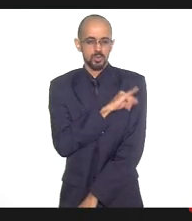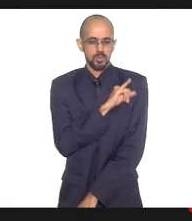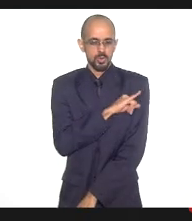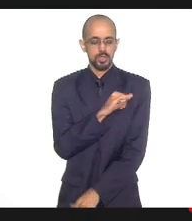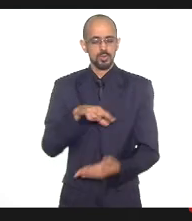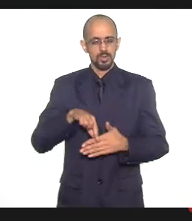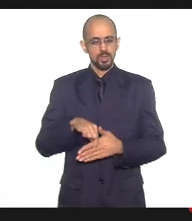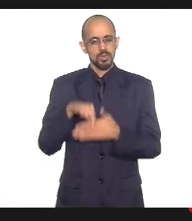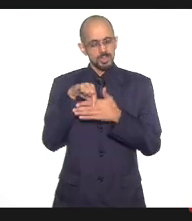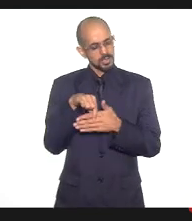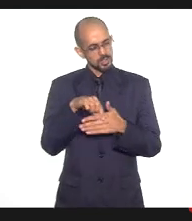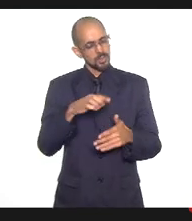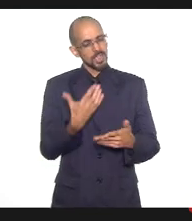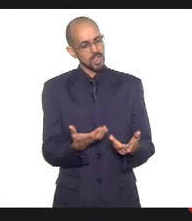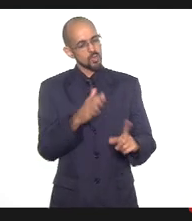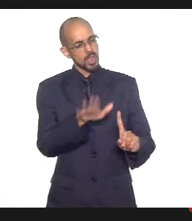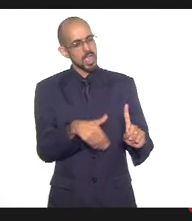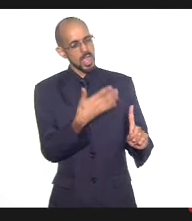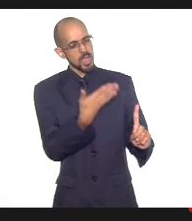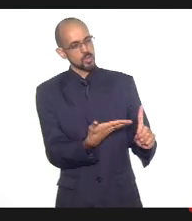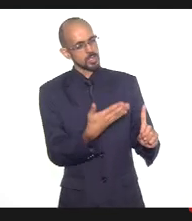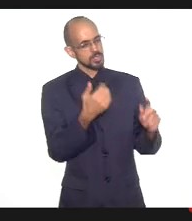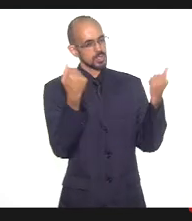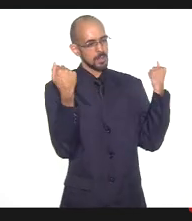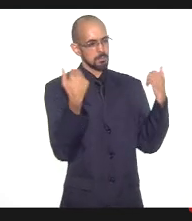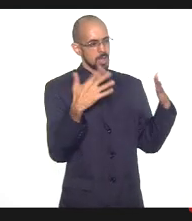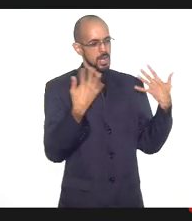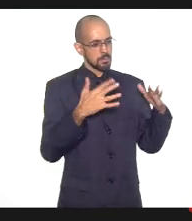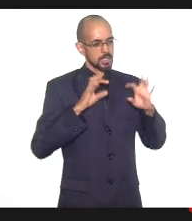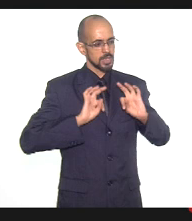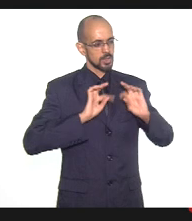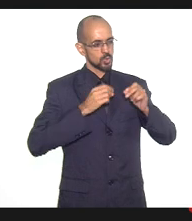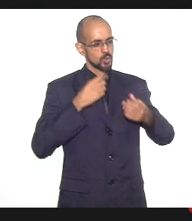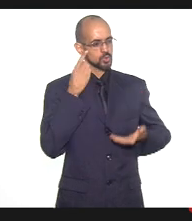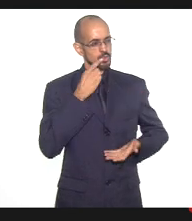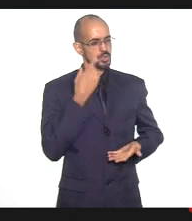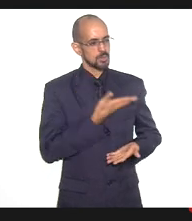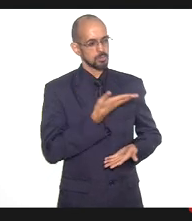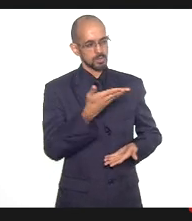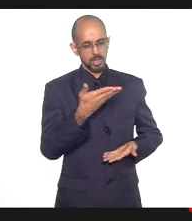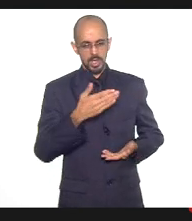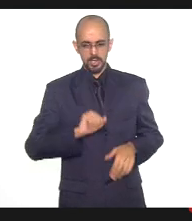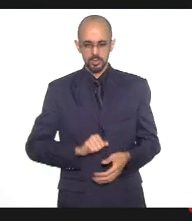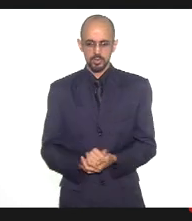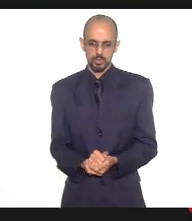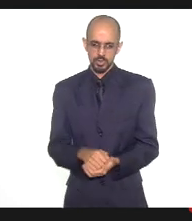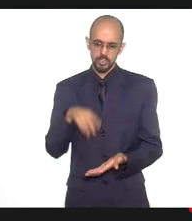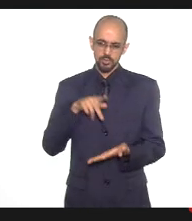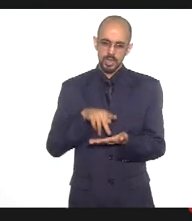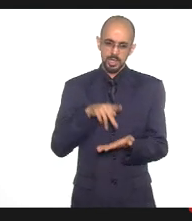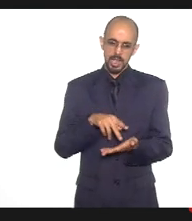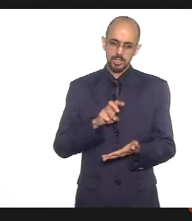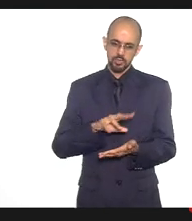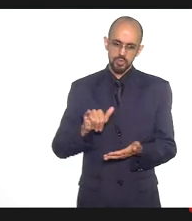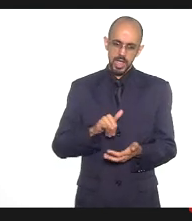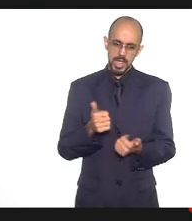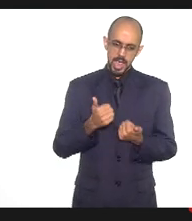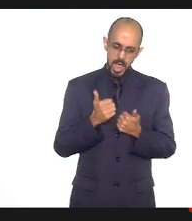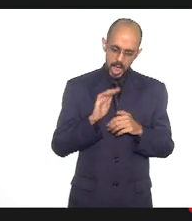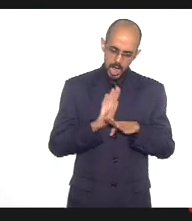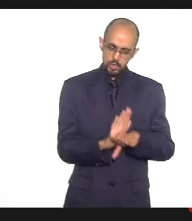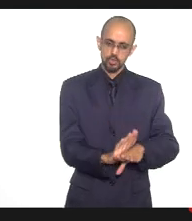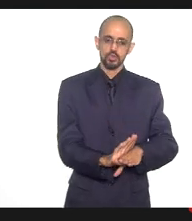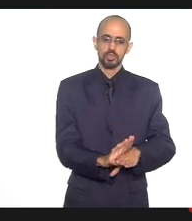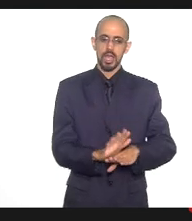queria assim, reconhecer isso aqui e parabenizar todos os deputados e deputadas envolvidos, que realmente vai ajudar muito nos